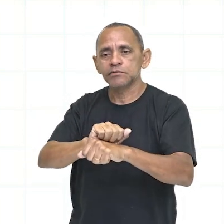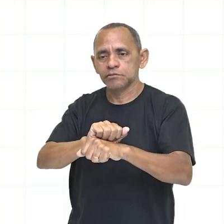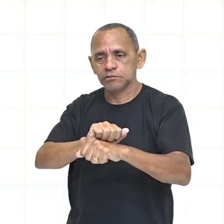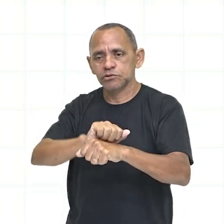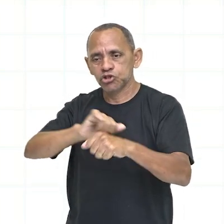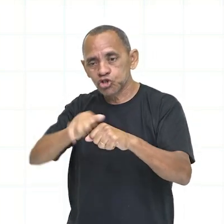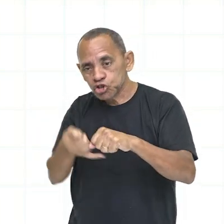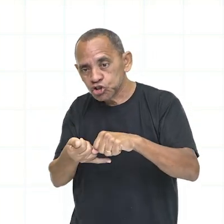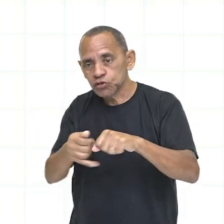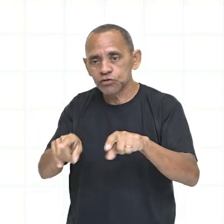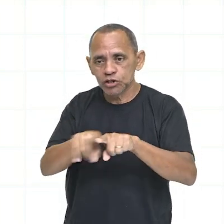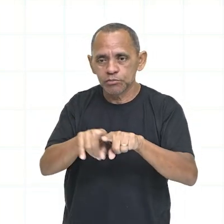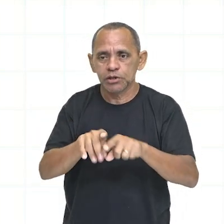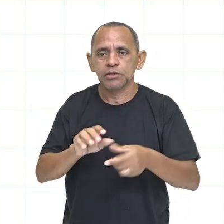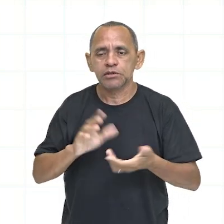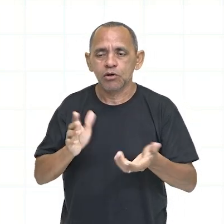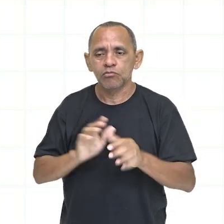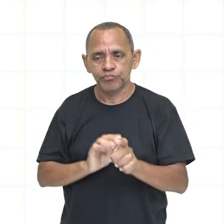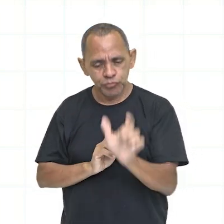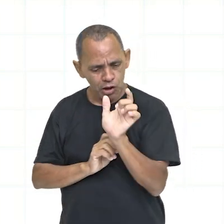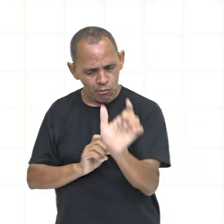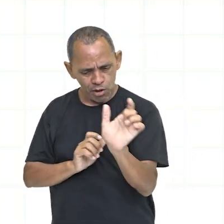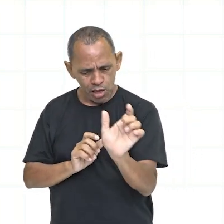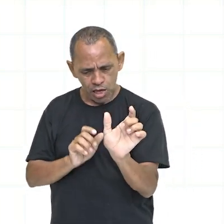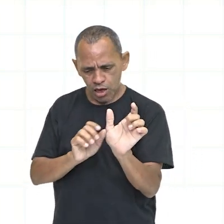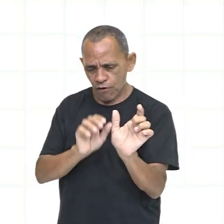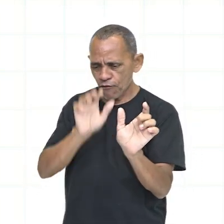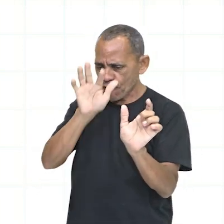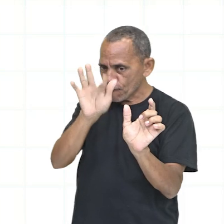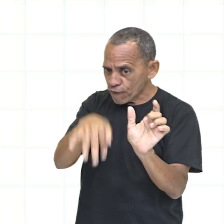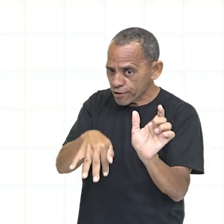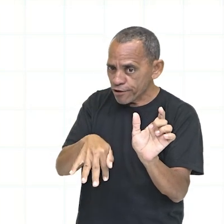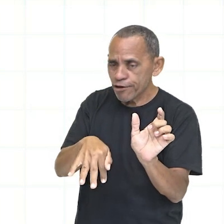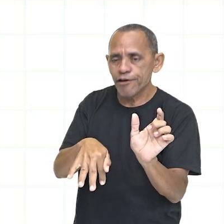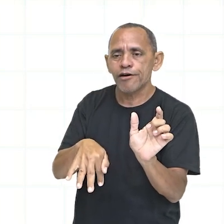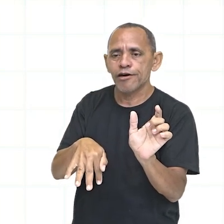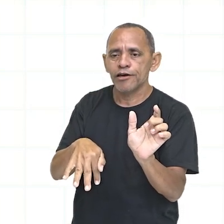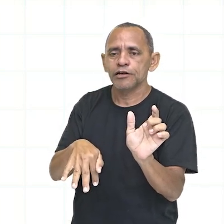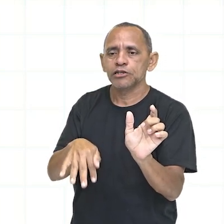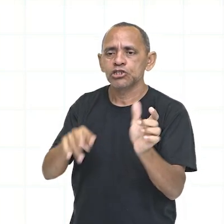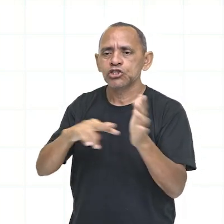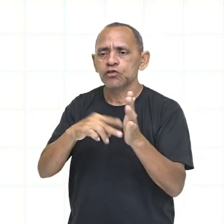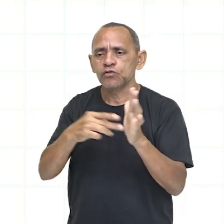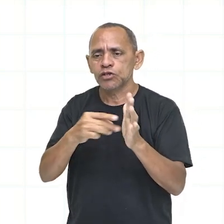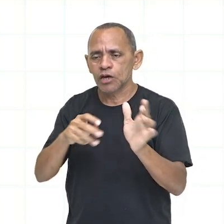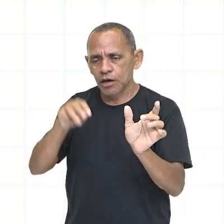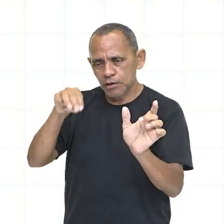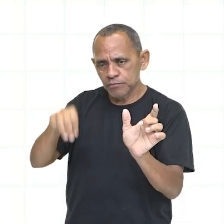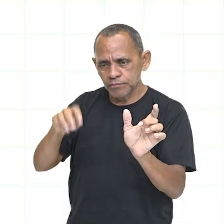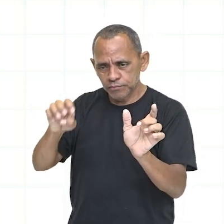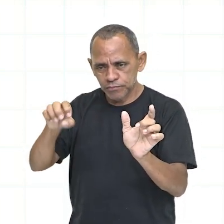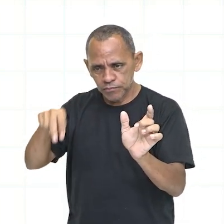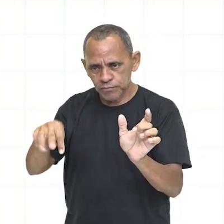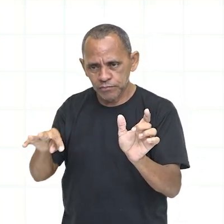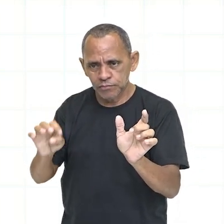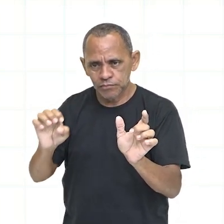aí essa terminação ly é o finalmente da língua portuguesa, tá certo?